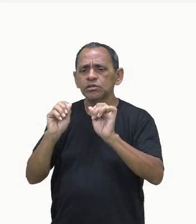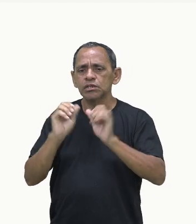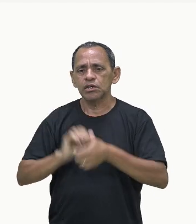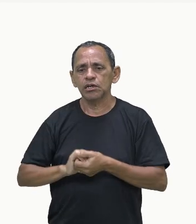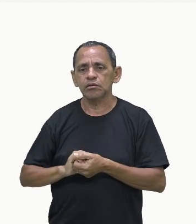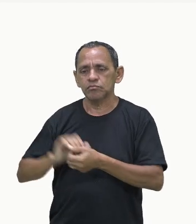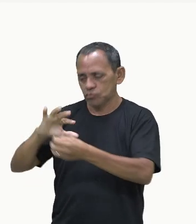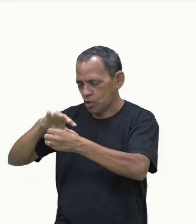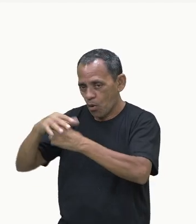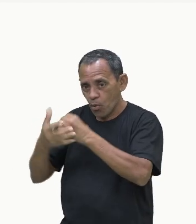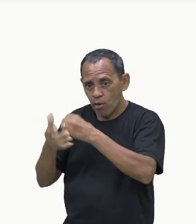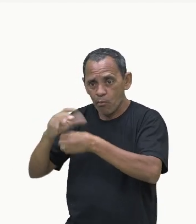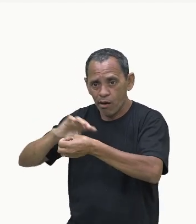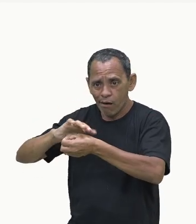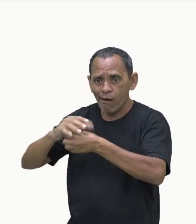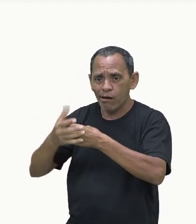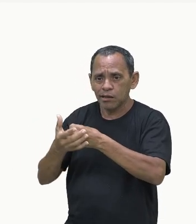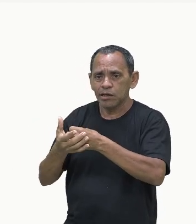celular tem